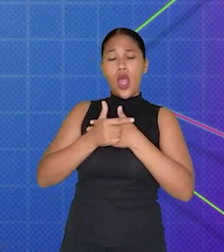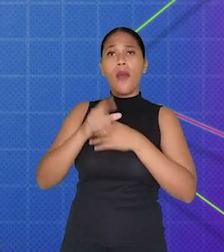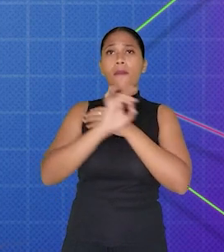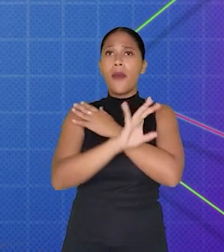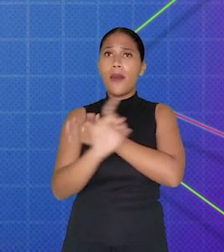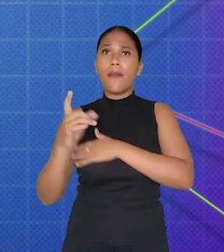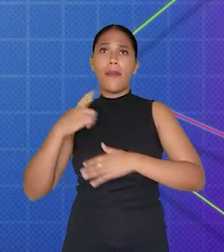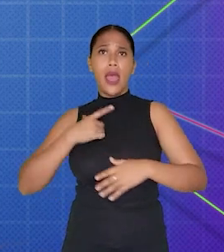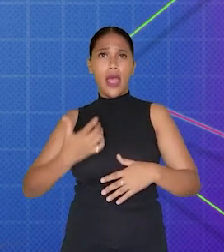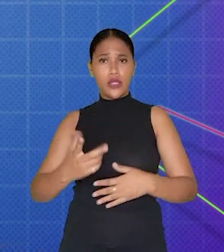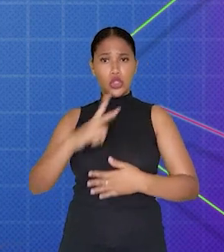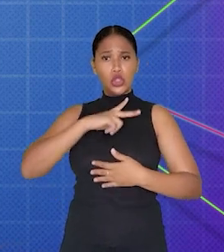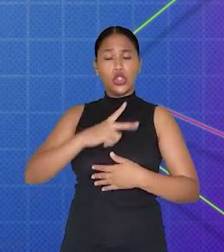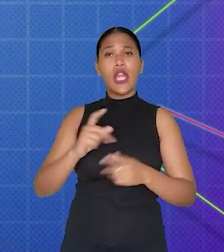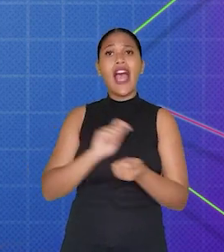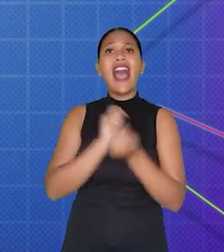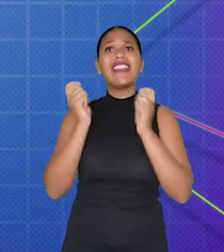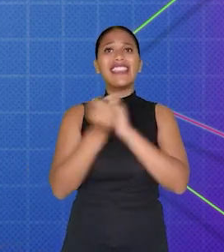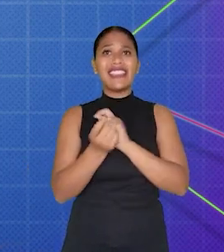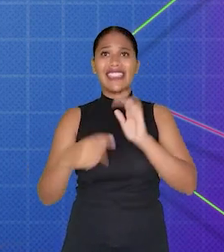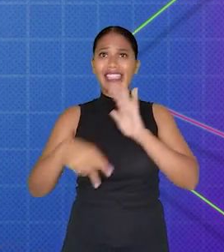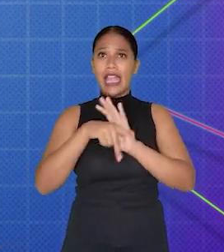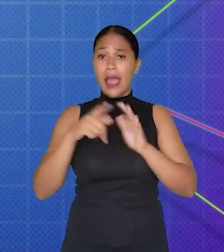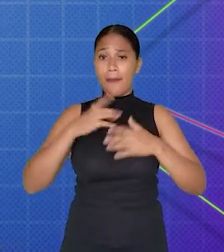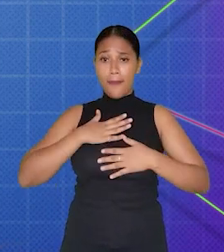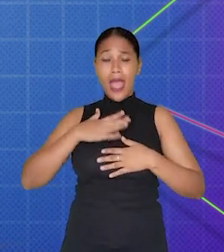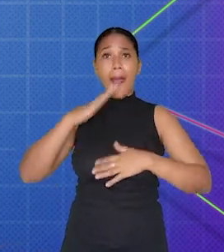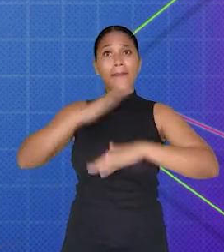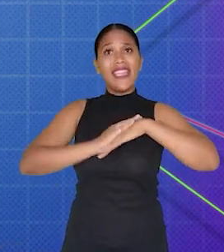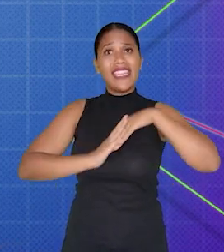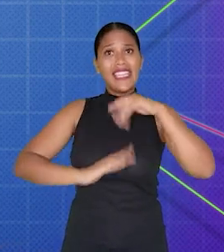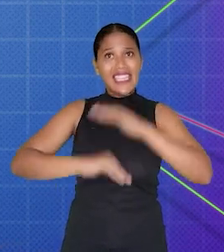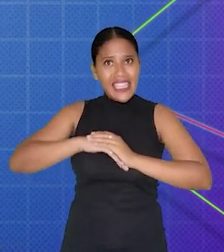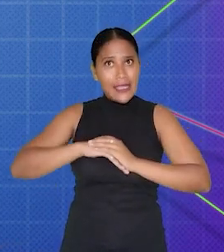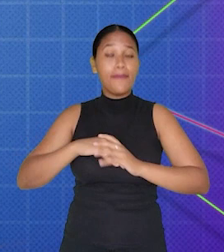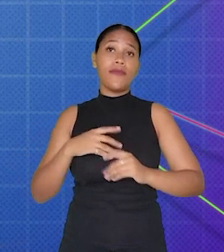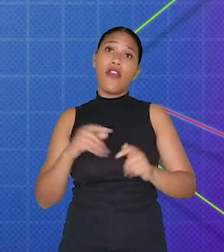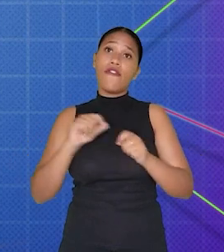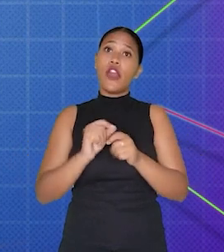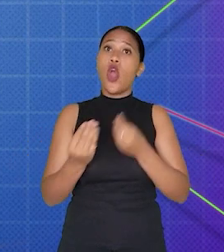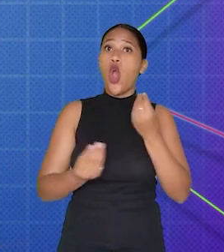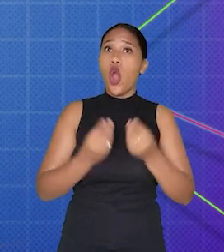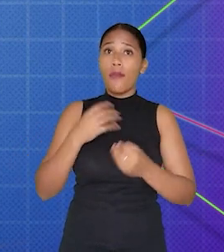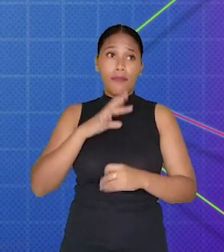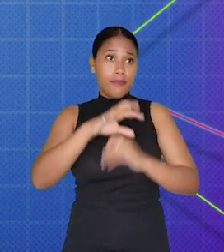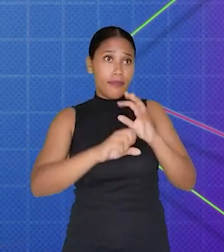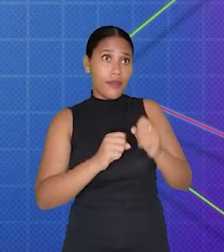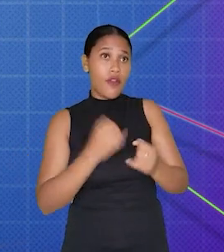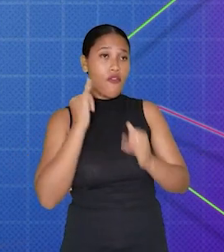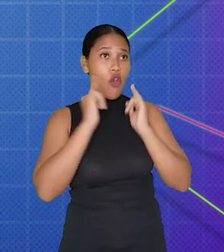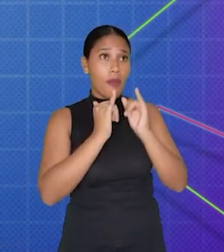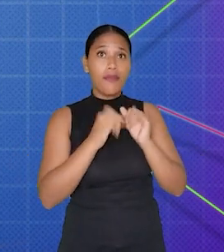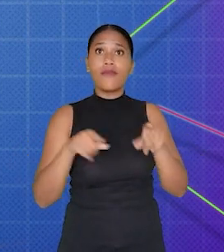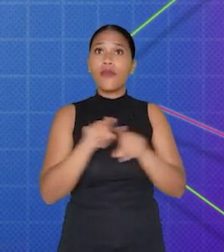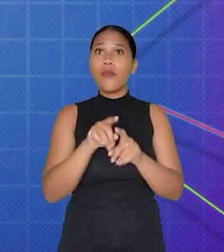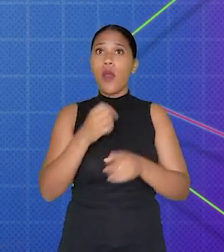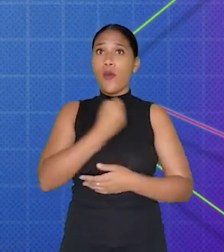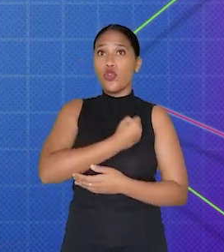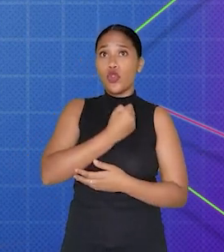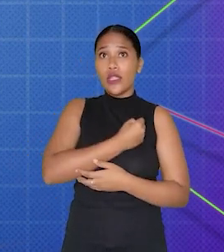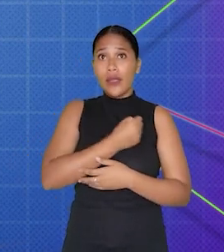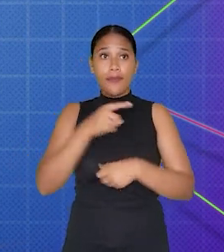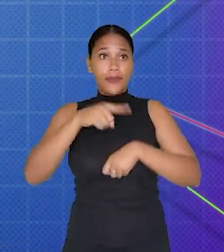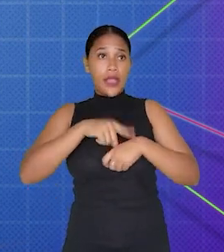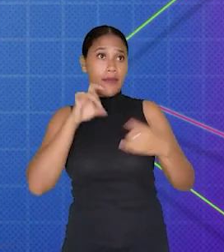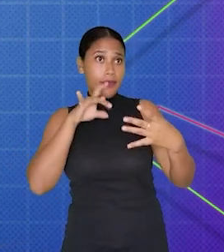e personalizado para cada jogador, de forma que possa se adequar às suas necessidades e habilidades. Isso pode ser feito através da coleta de dados de jogo,